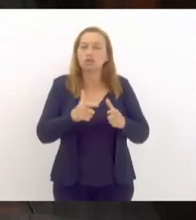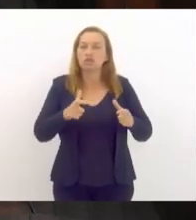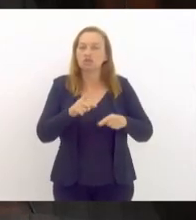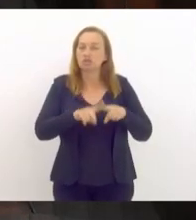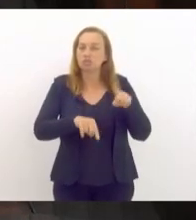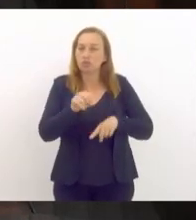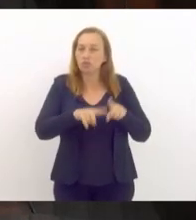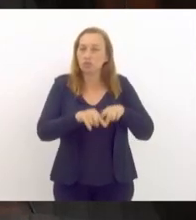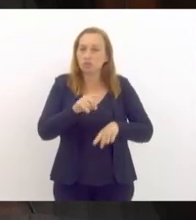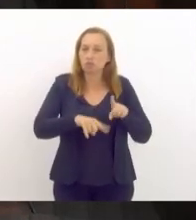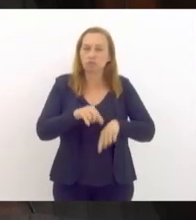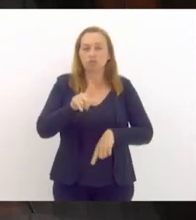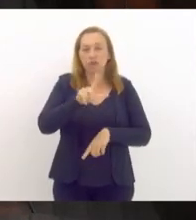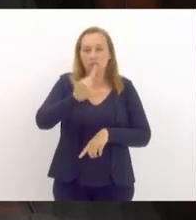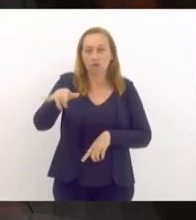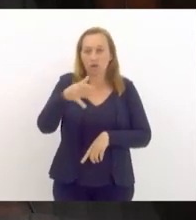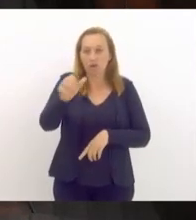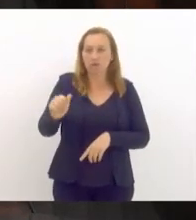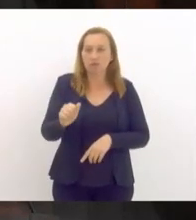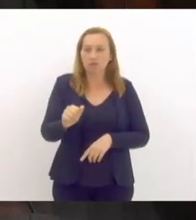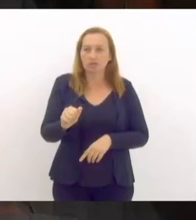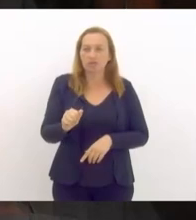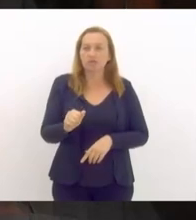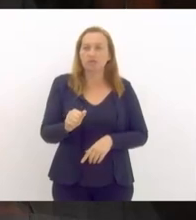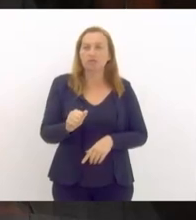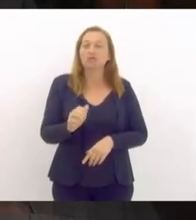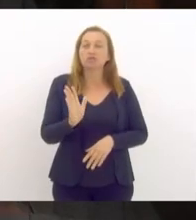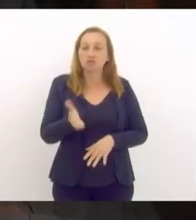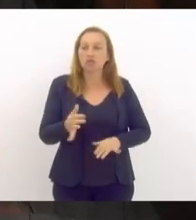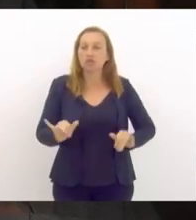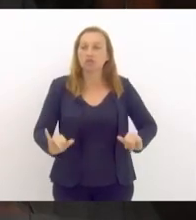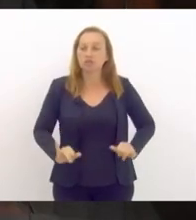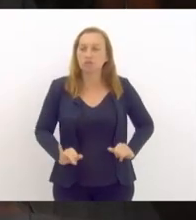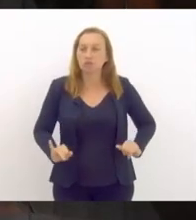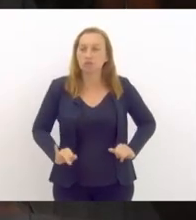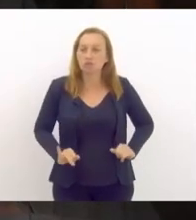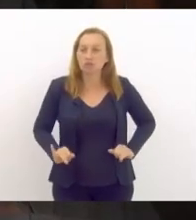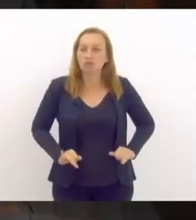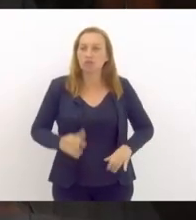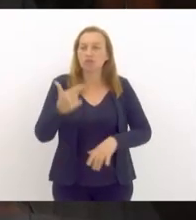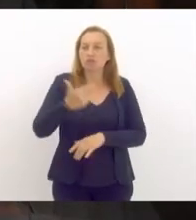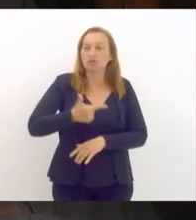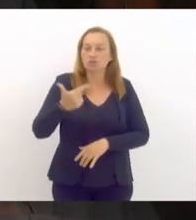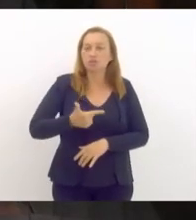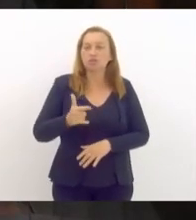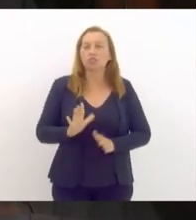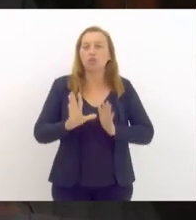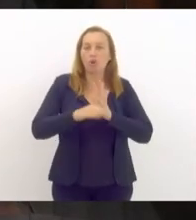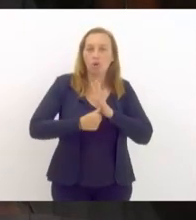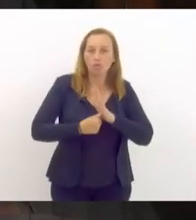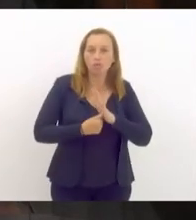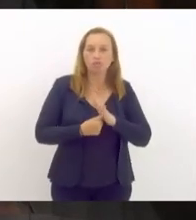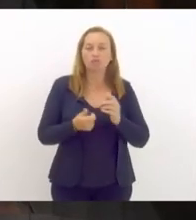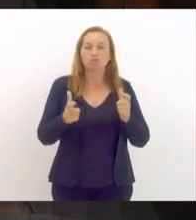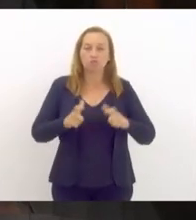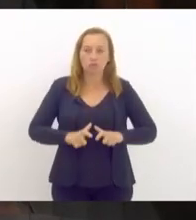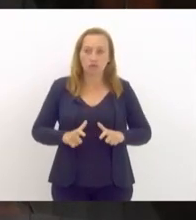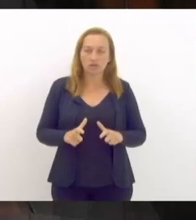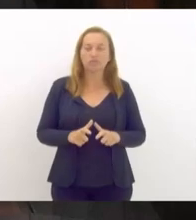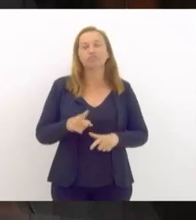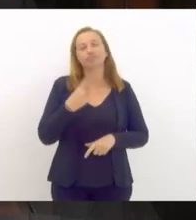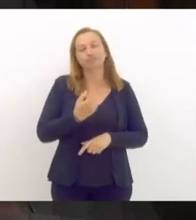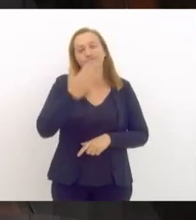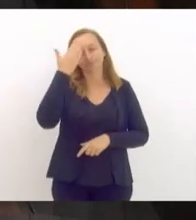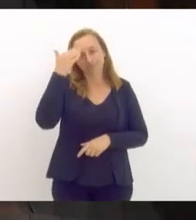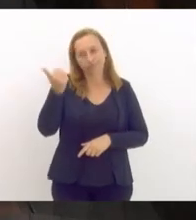deixa estabelecimento que já estava sofrendo o seu segundo furto e nós